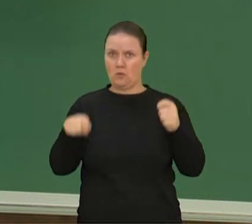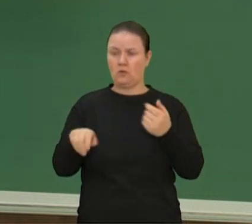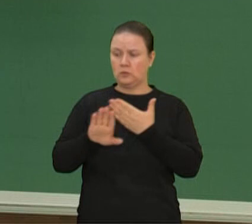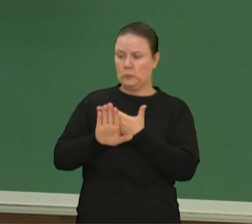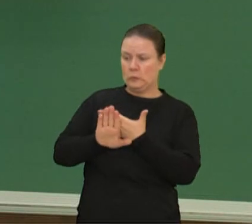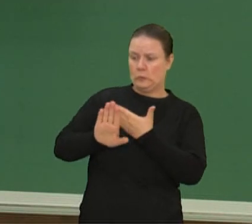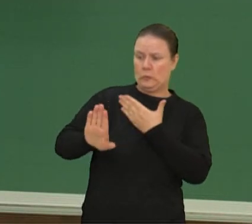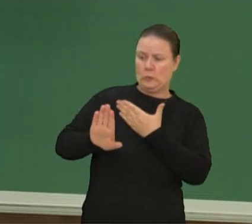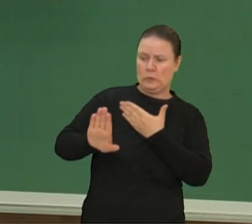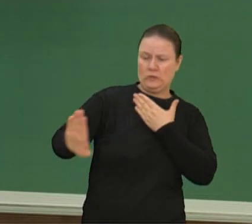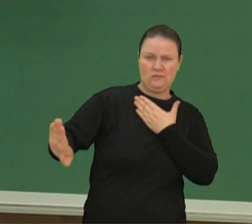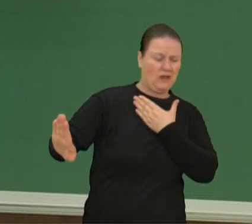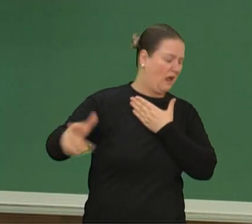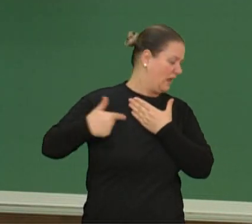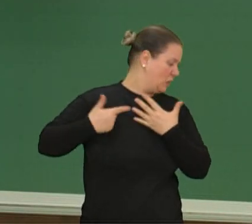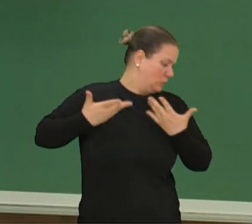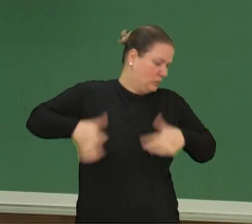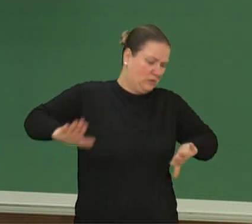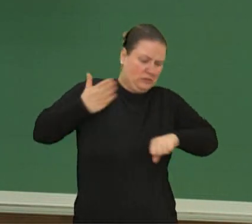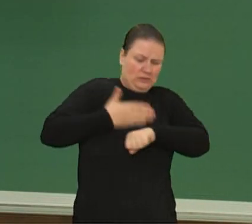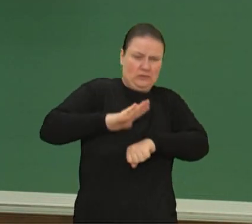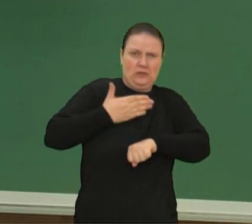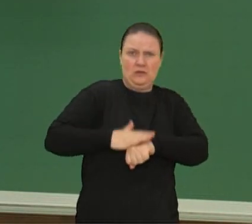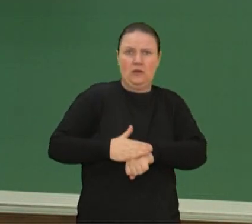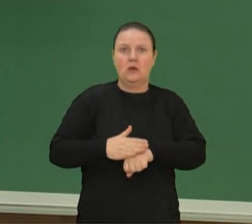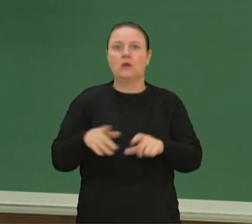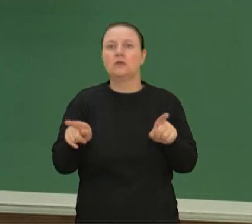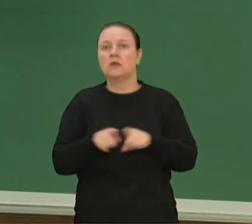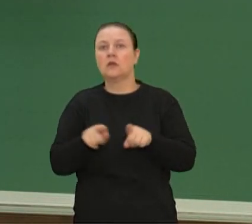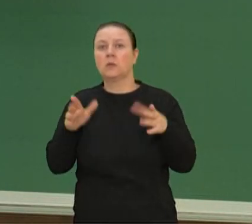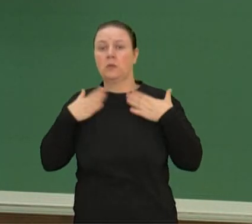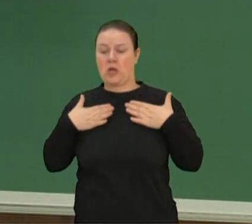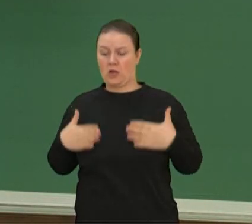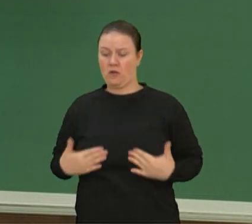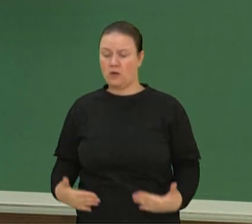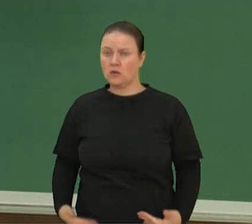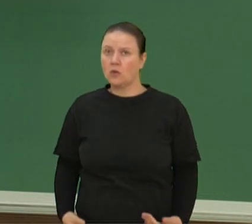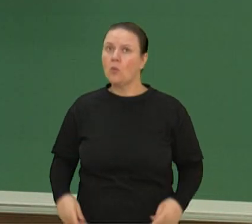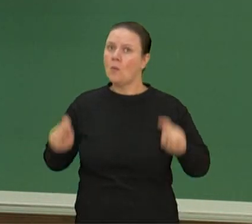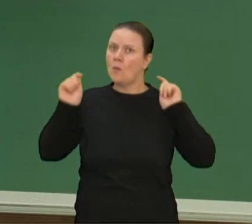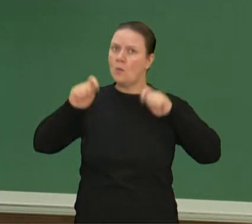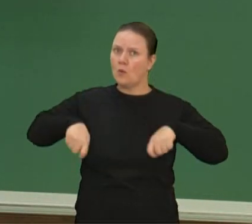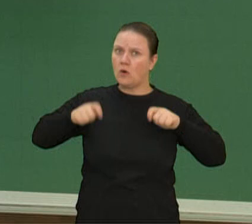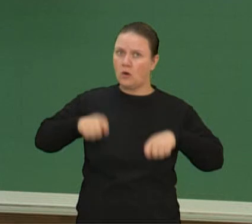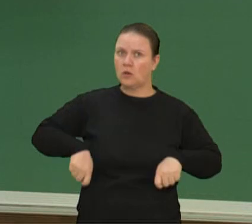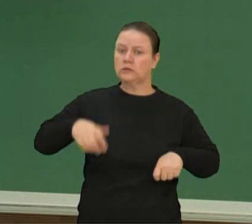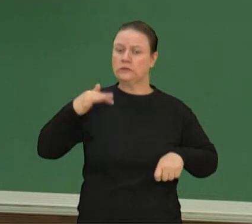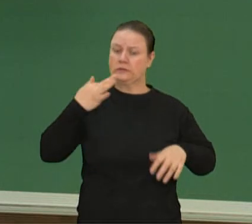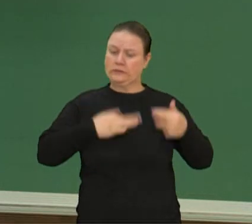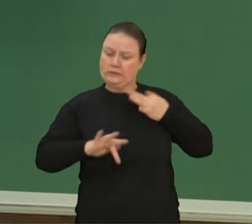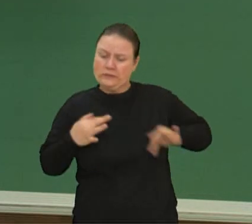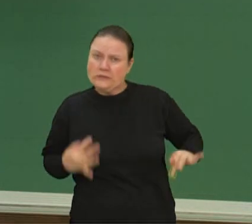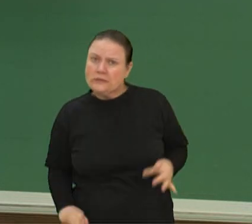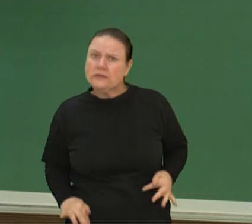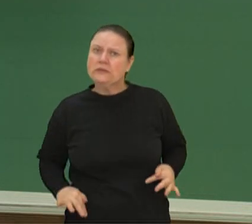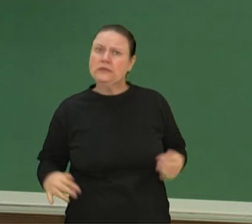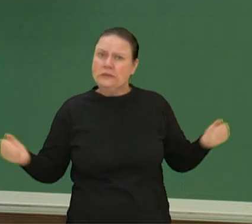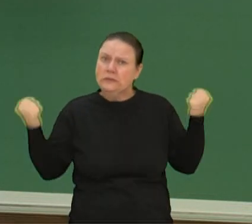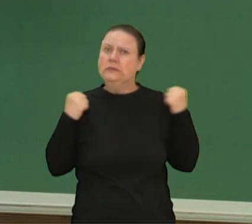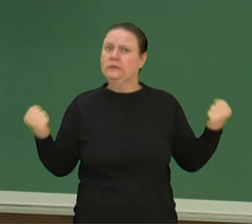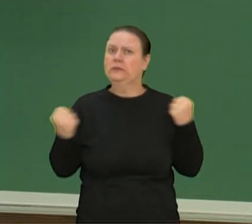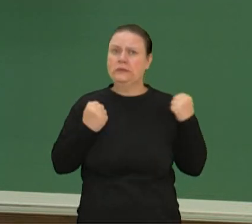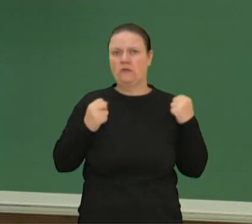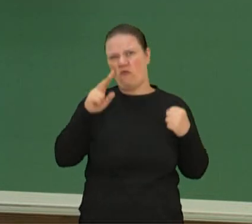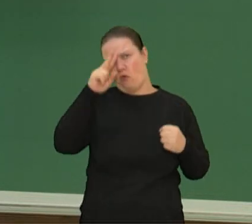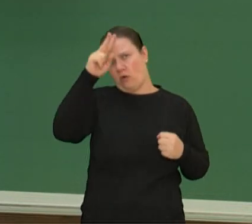da pessoa da prática de exercícios físicos, quanto físicos. Então, a pessoa pode promover lesões, pode se machucar durante o